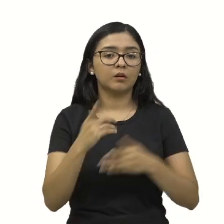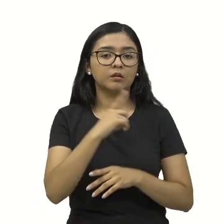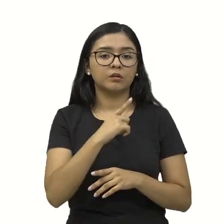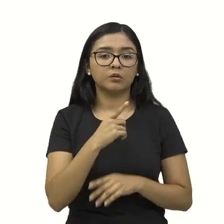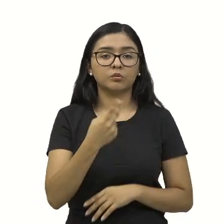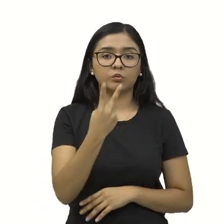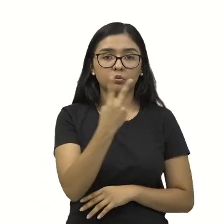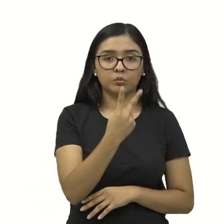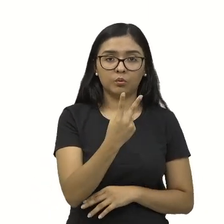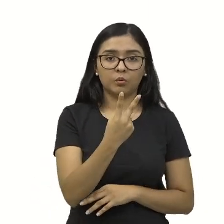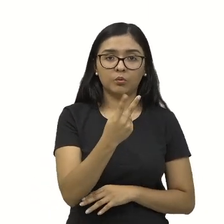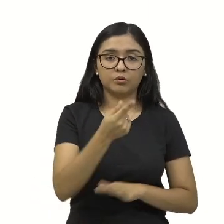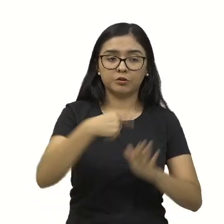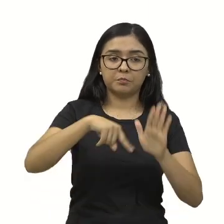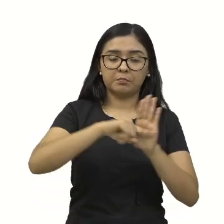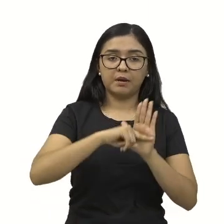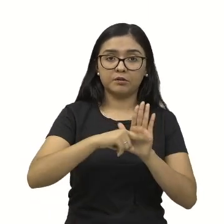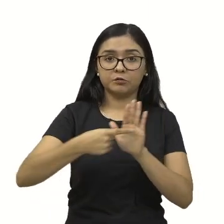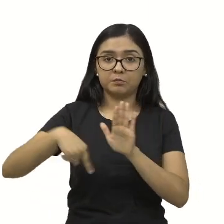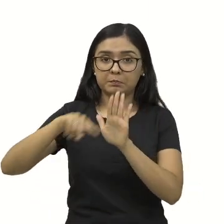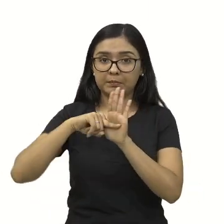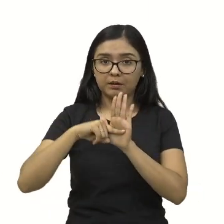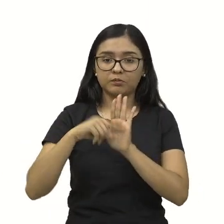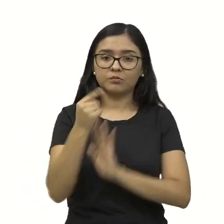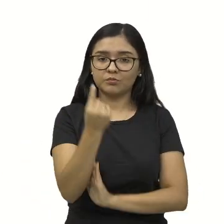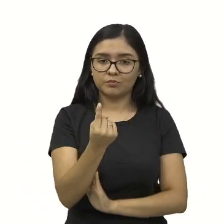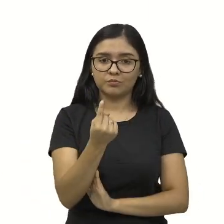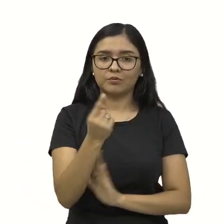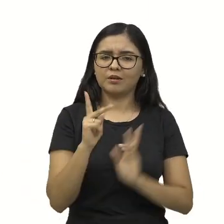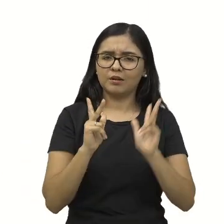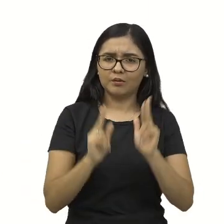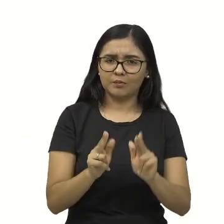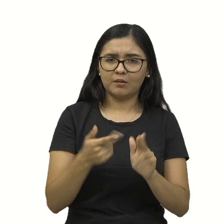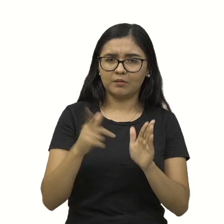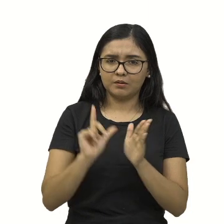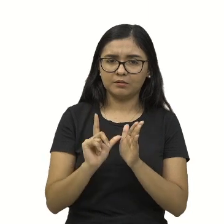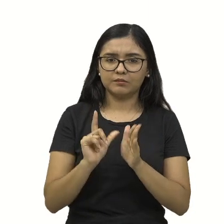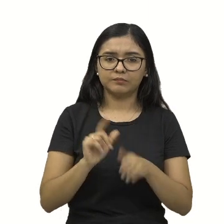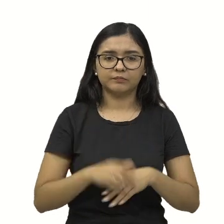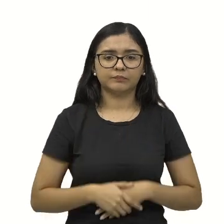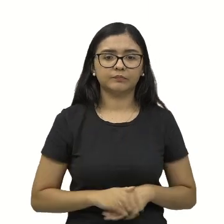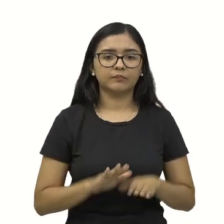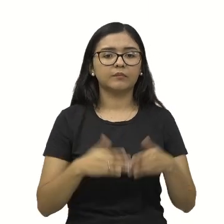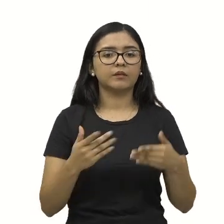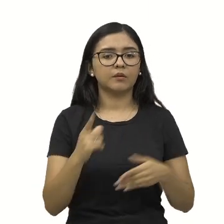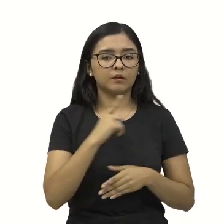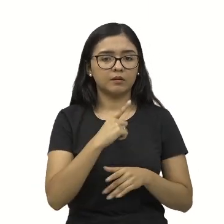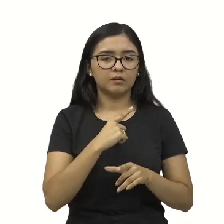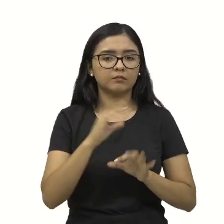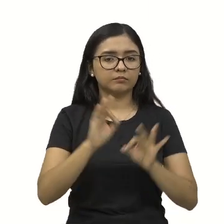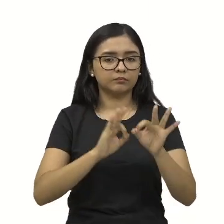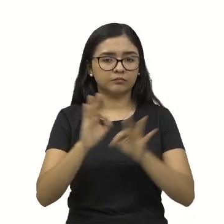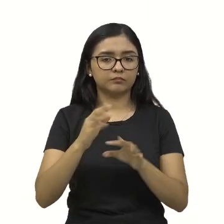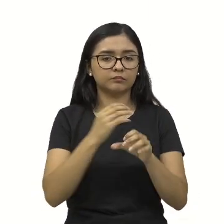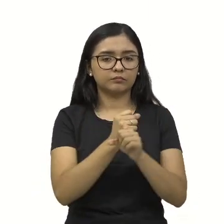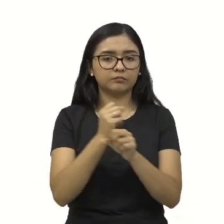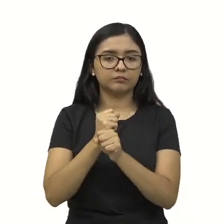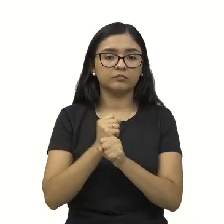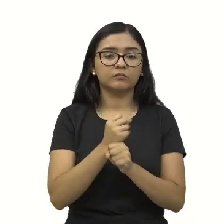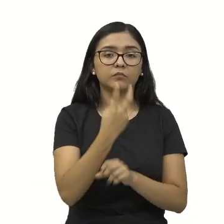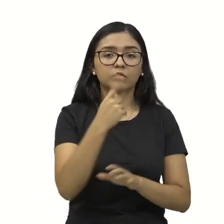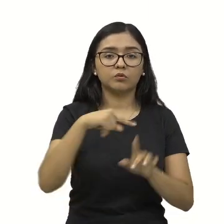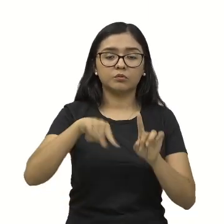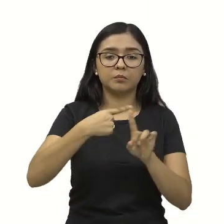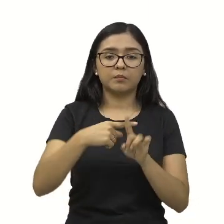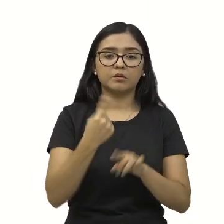2 menos menos 1. Mesma situação naquela hora. Vou fazer aqui o jogo de sinal, que vai dar mais, né? E